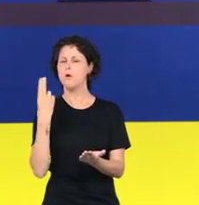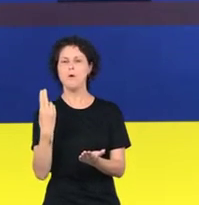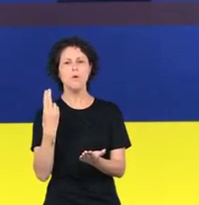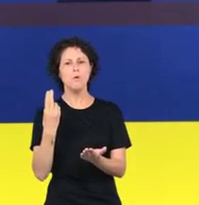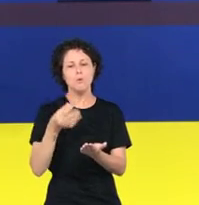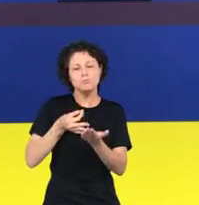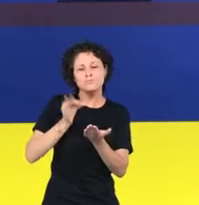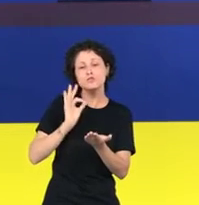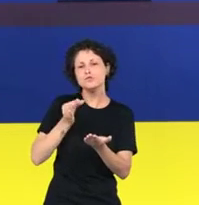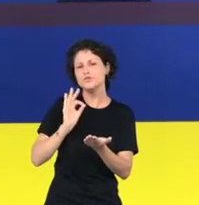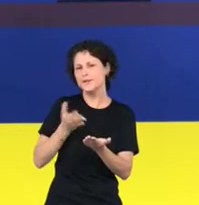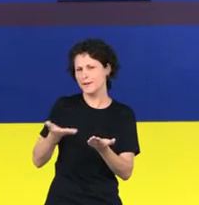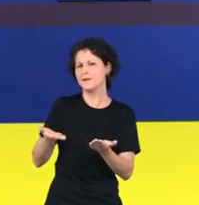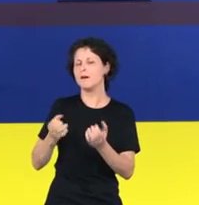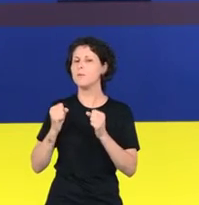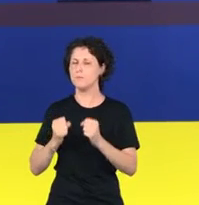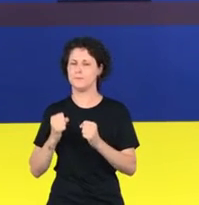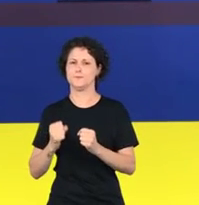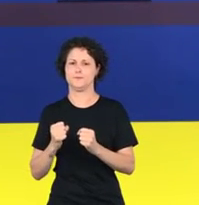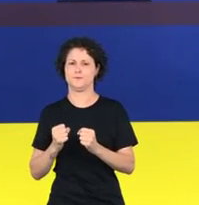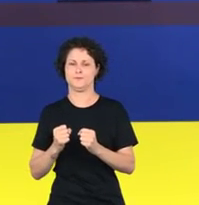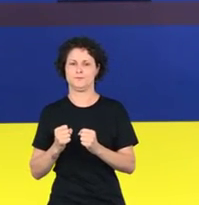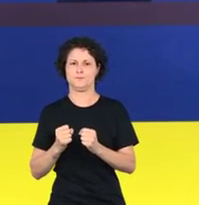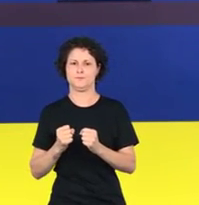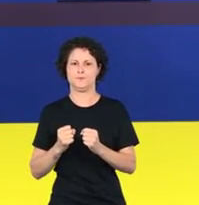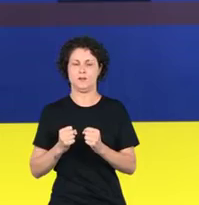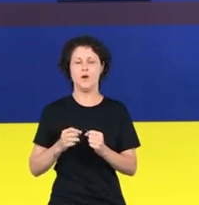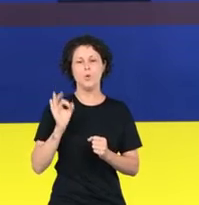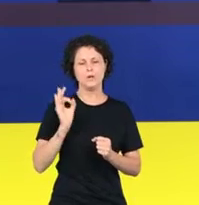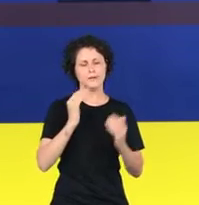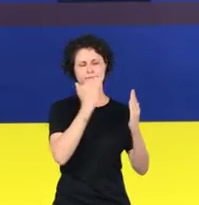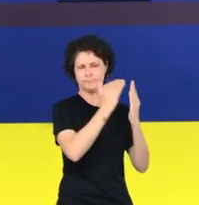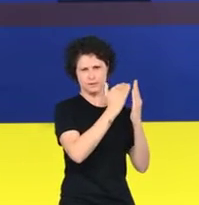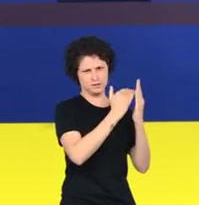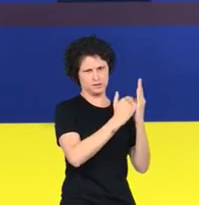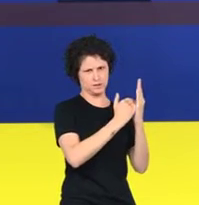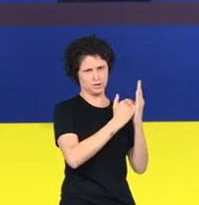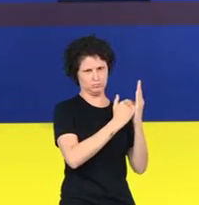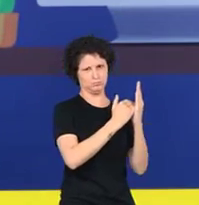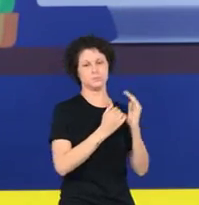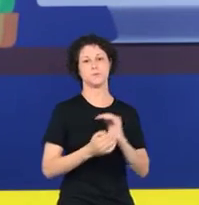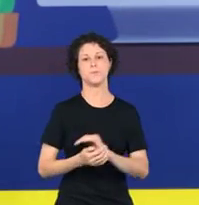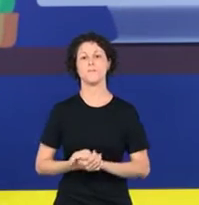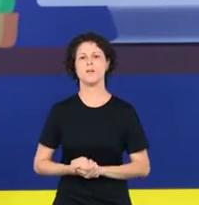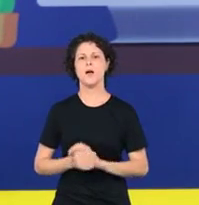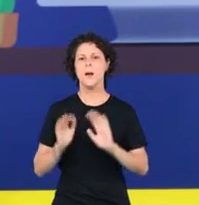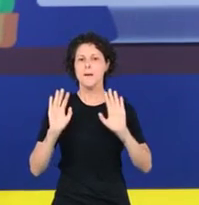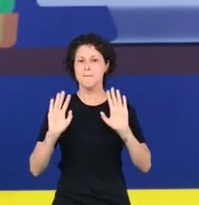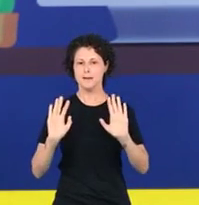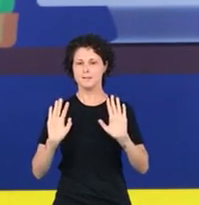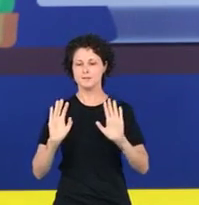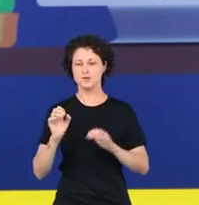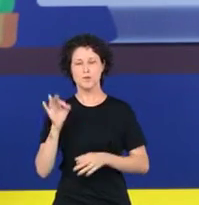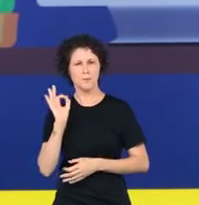vou verificar quantas xícaras de chá equivale a 400 gramas de açúcar, que é o que a receita pede. E por falar